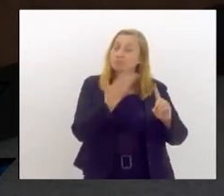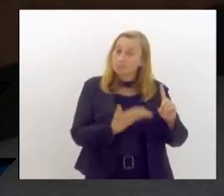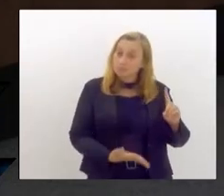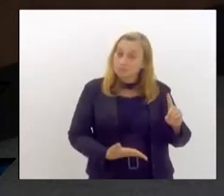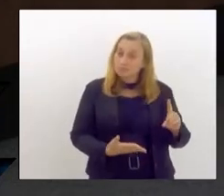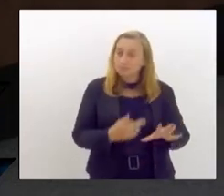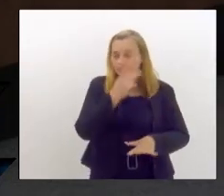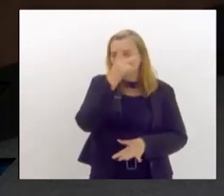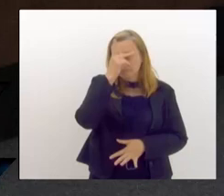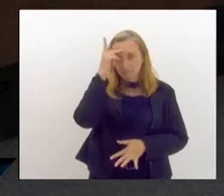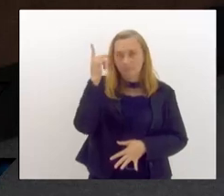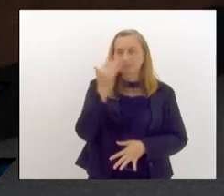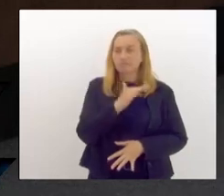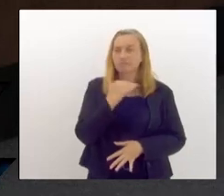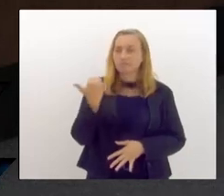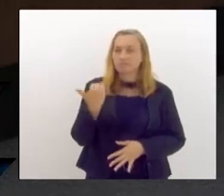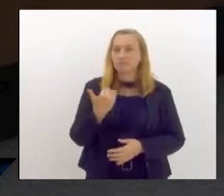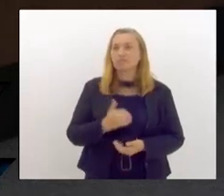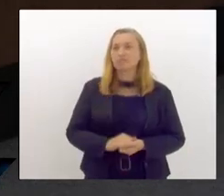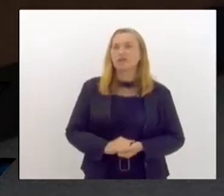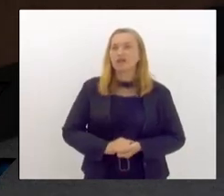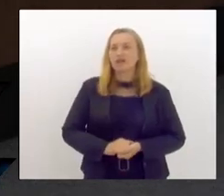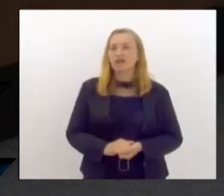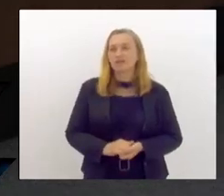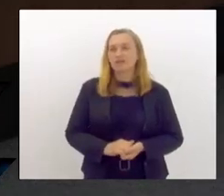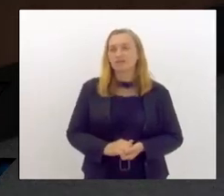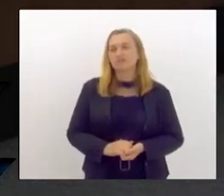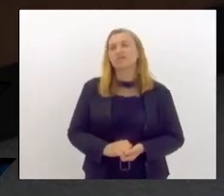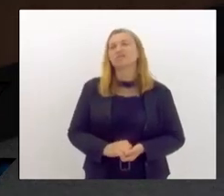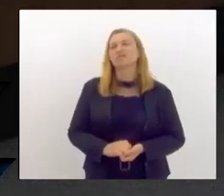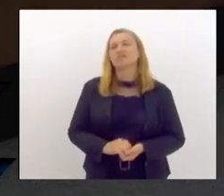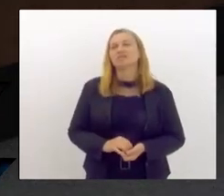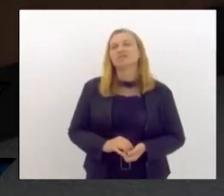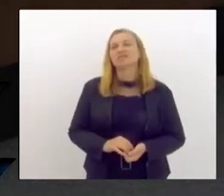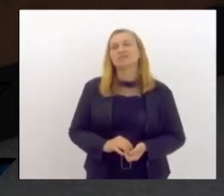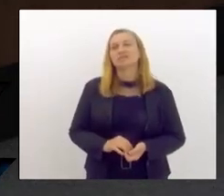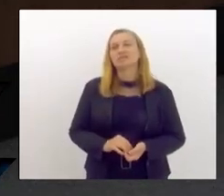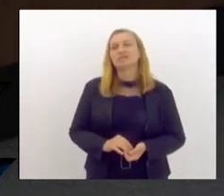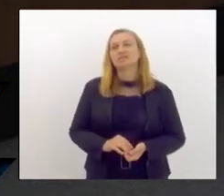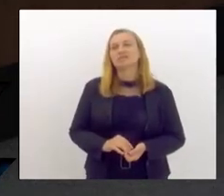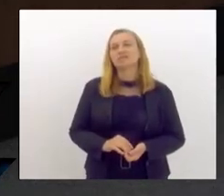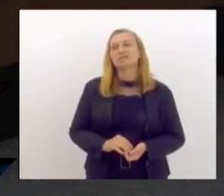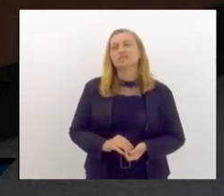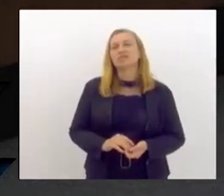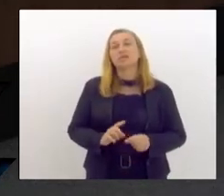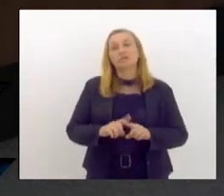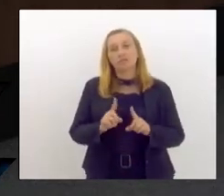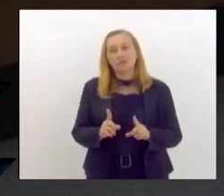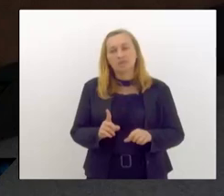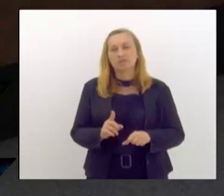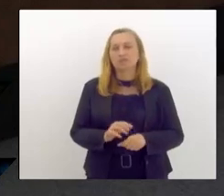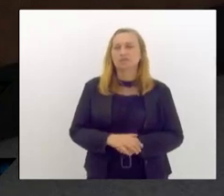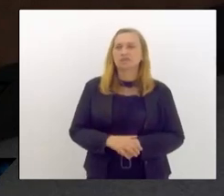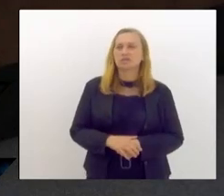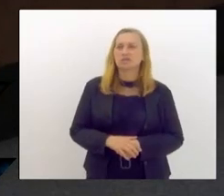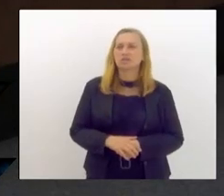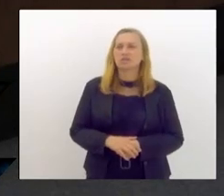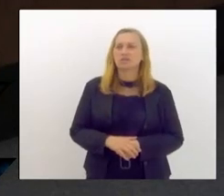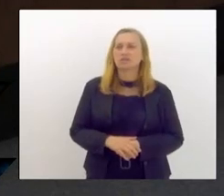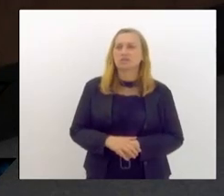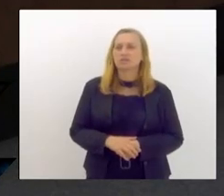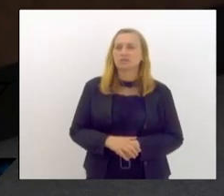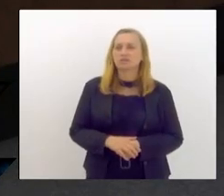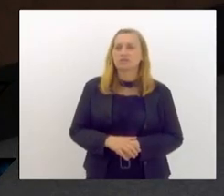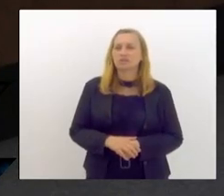vítimas fatais, das vítimas não fatais, daqueles que perderam tudo, perderam entes queridos. Mas, na ocasião, eu